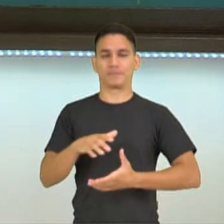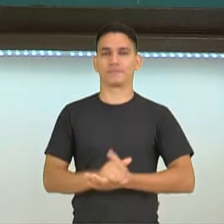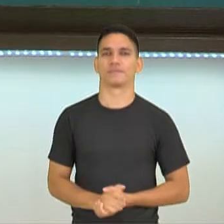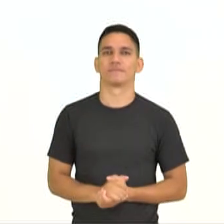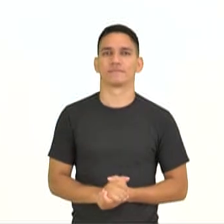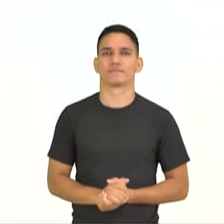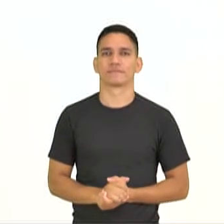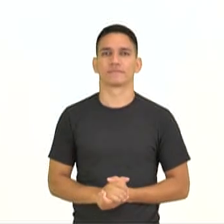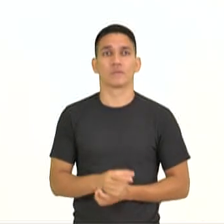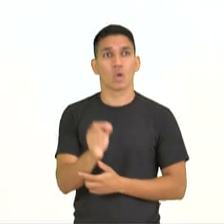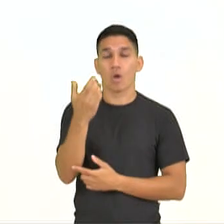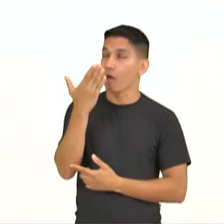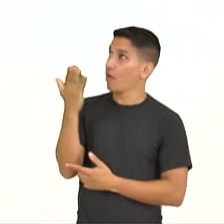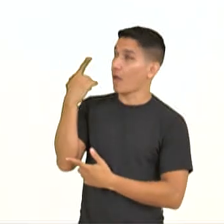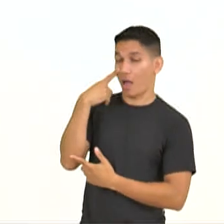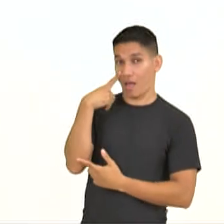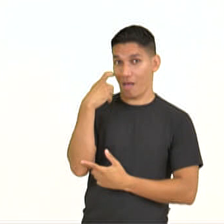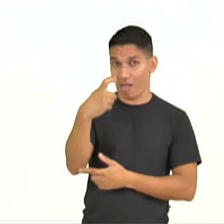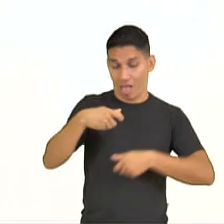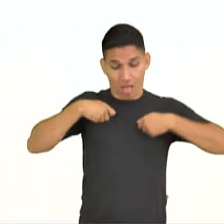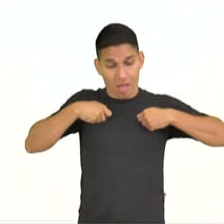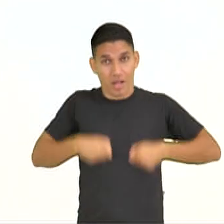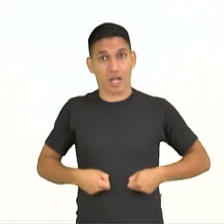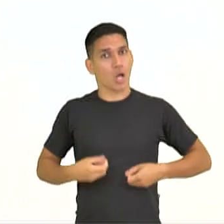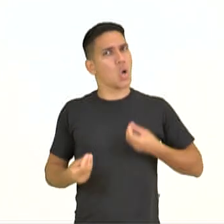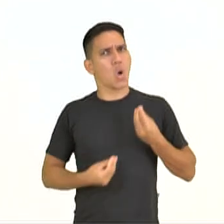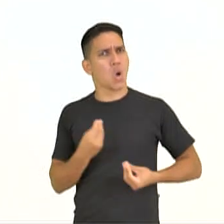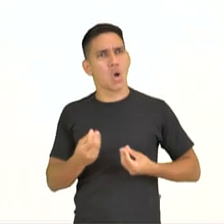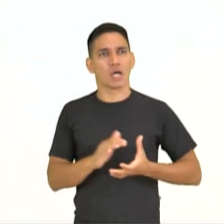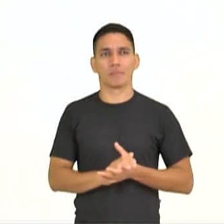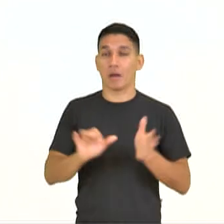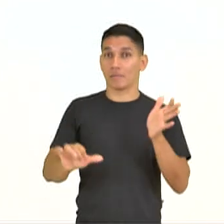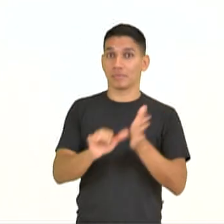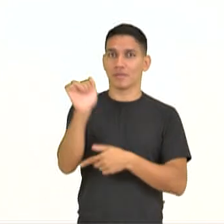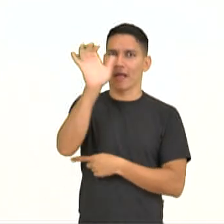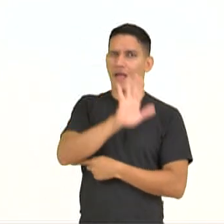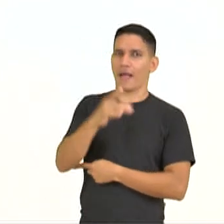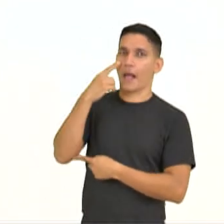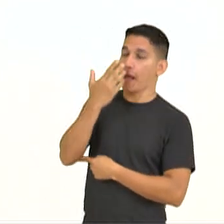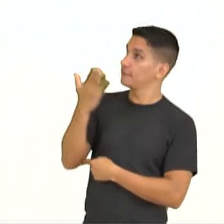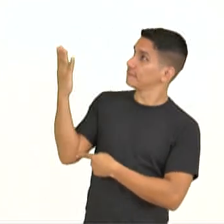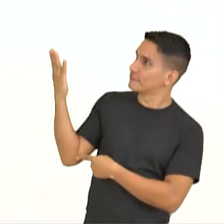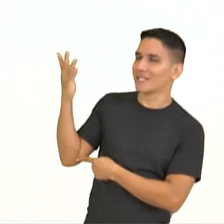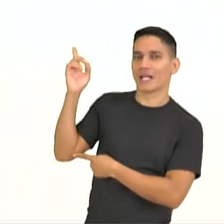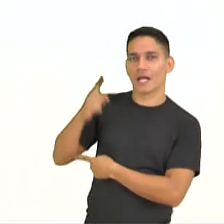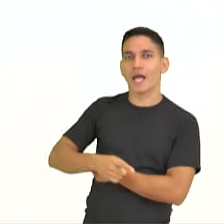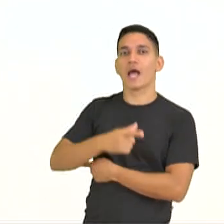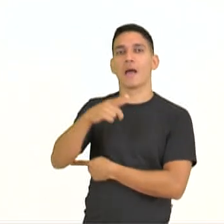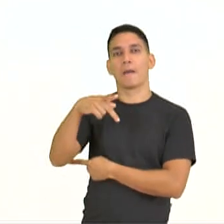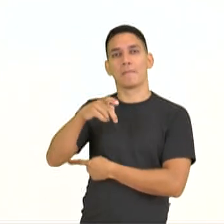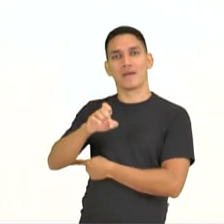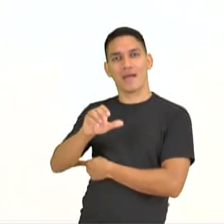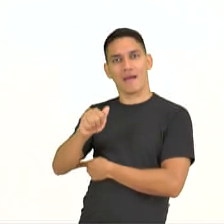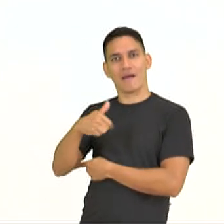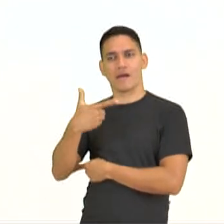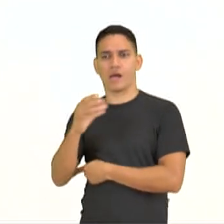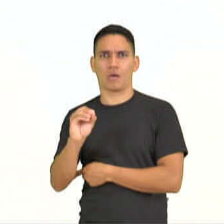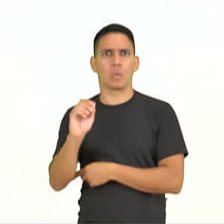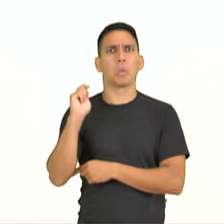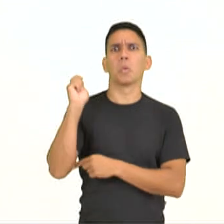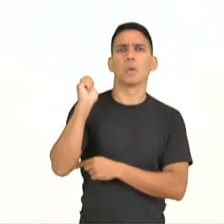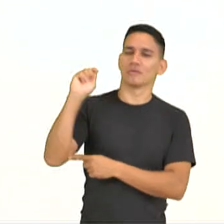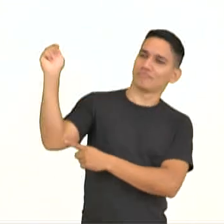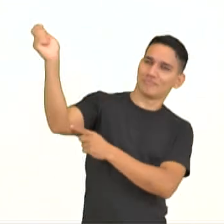É interessante a gente observar a vestimenta. Nesta primeira imagem, a gente tem a vestimenta do peão, tá? É